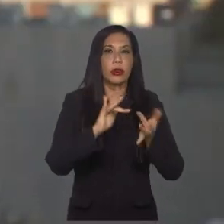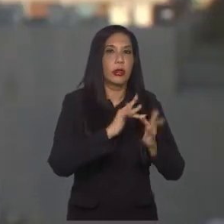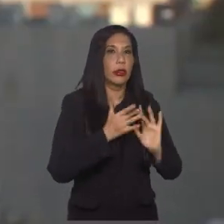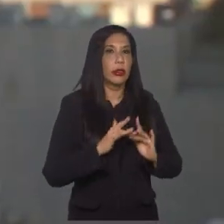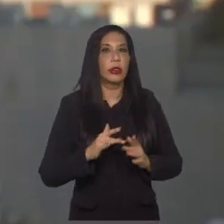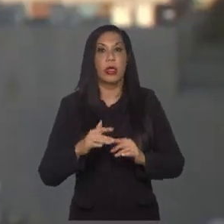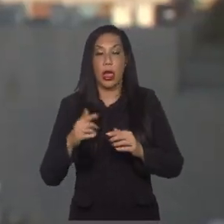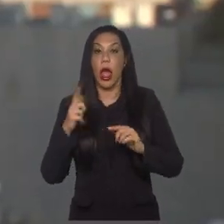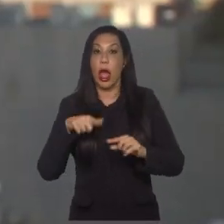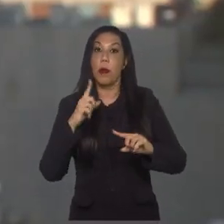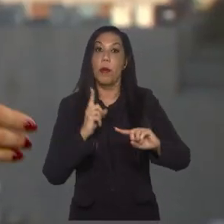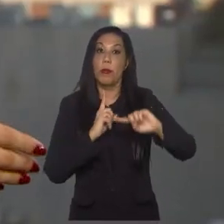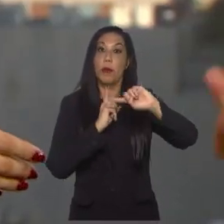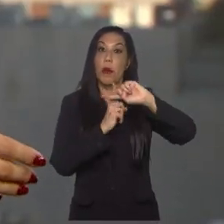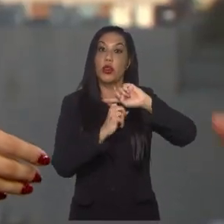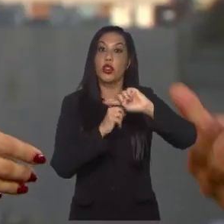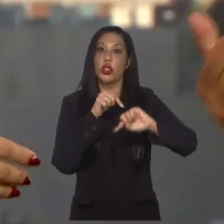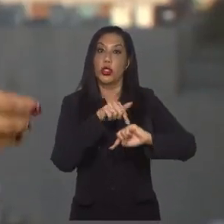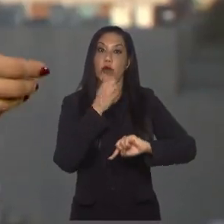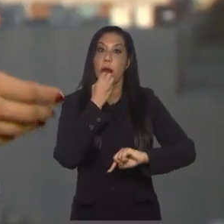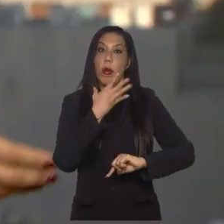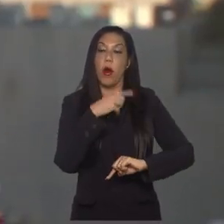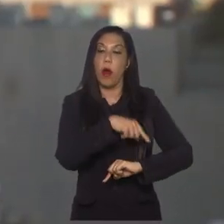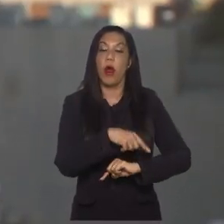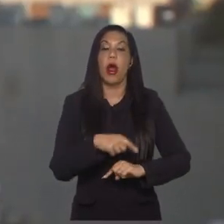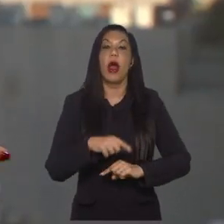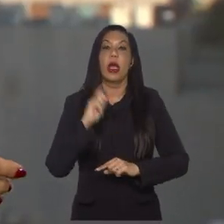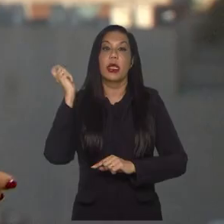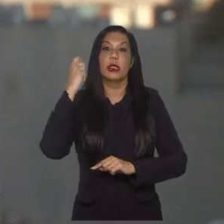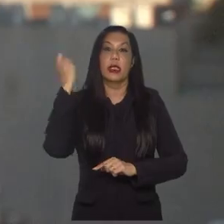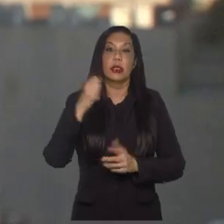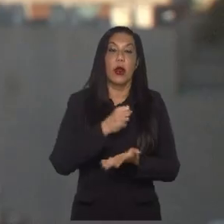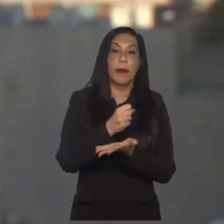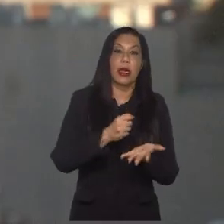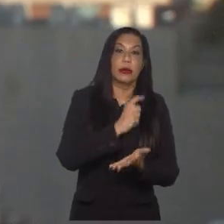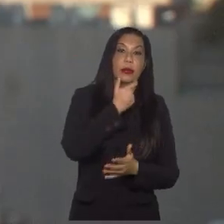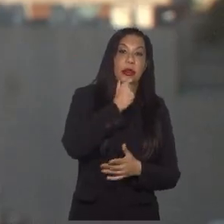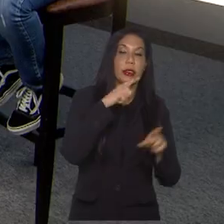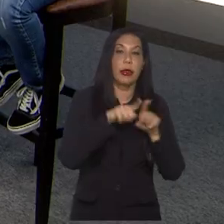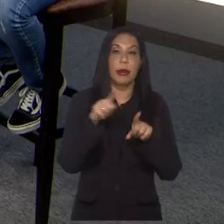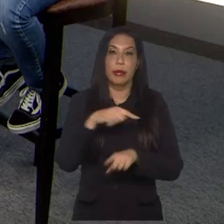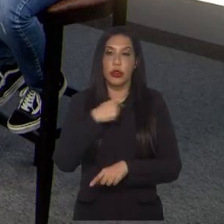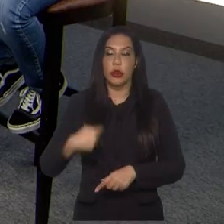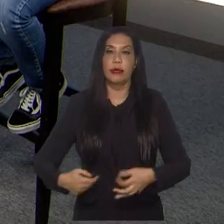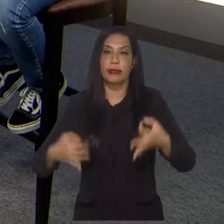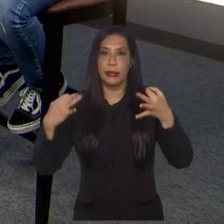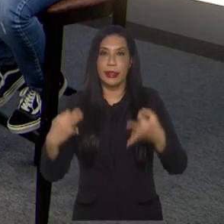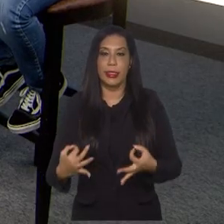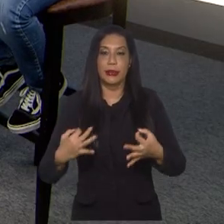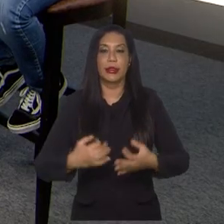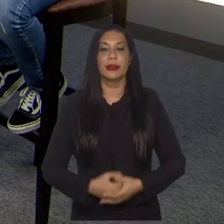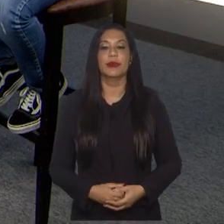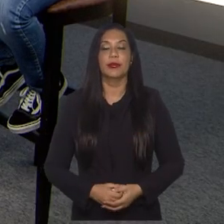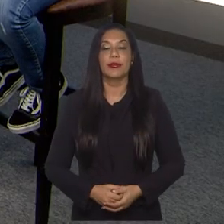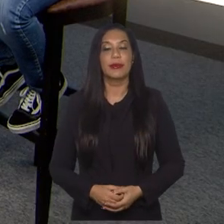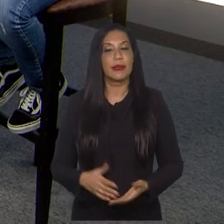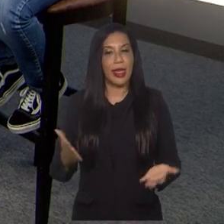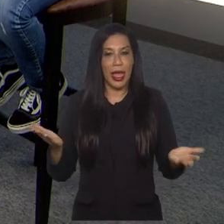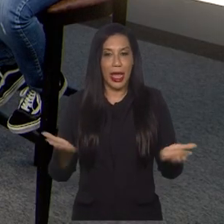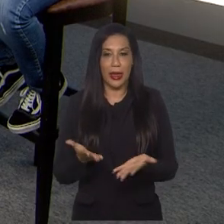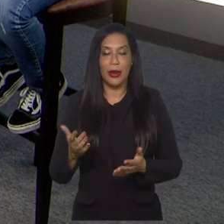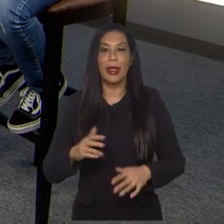ponto positivo. Uhum. É. Óbvio, para a Inglaterra. Vem das seleções de base. Claro, para a Inglaterra e para a China também, com certeza. Agora, e da